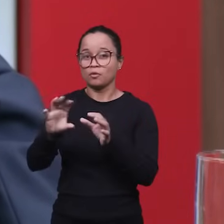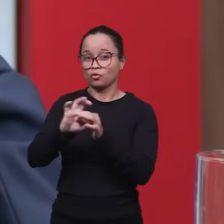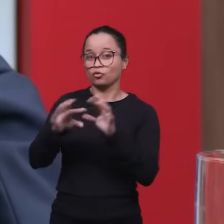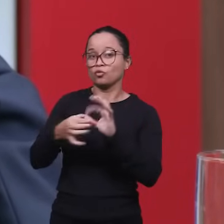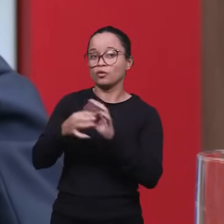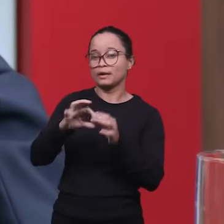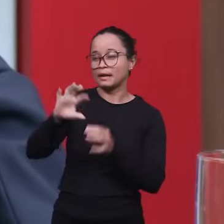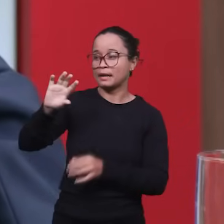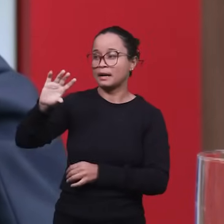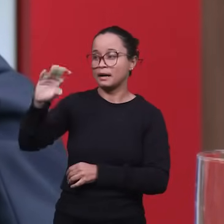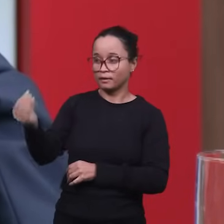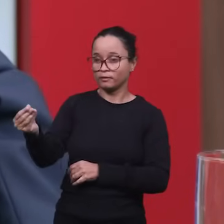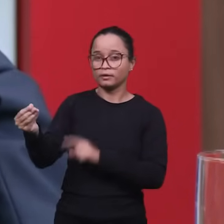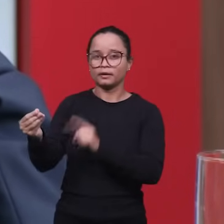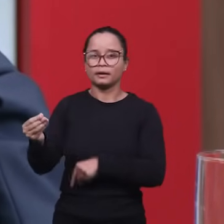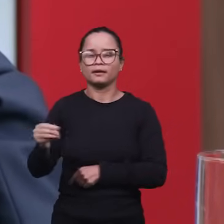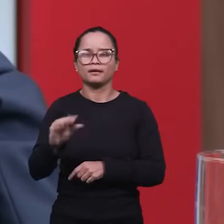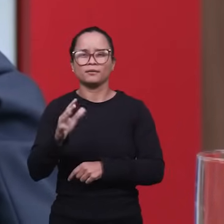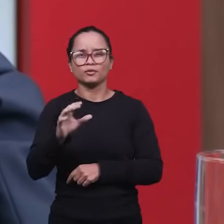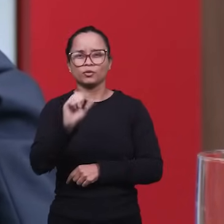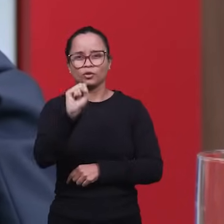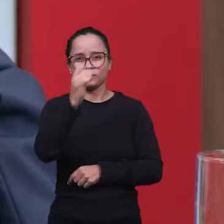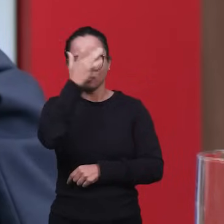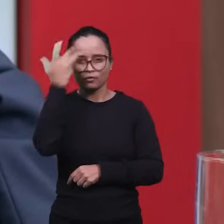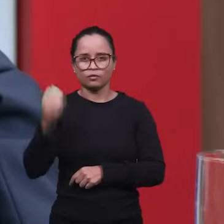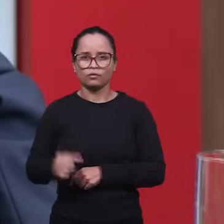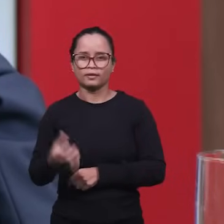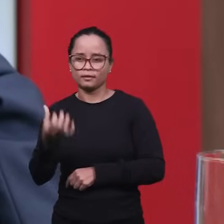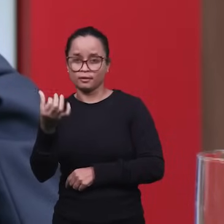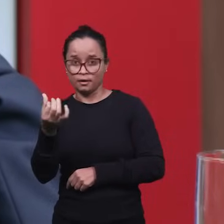uns 8, eram 6 homens e 2 mulheres.